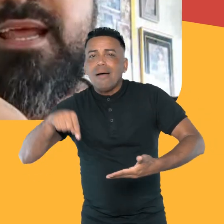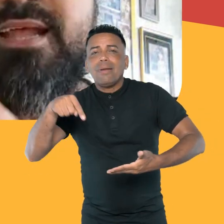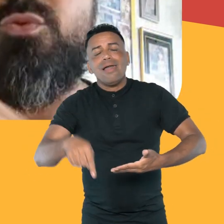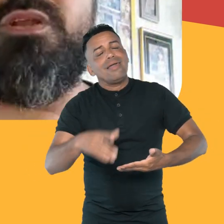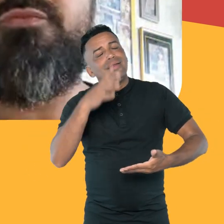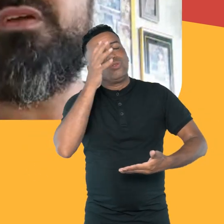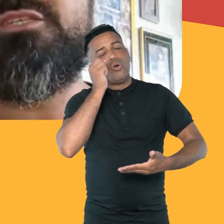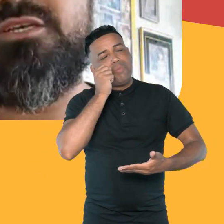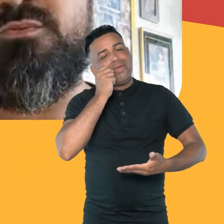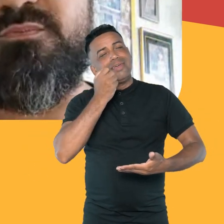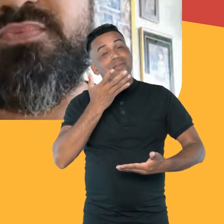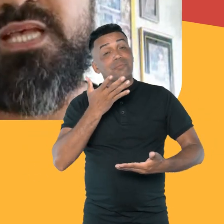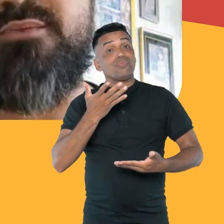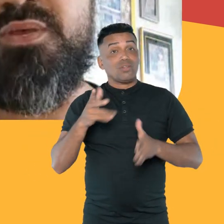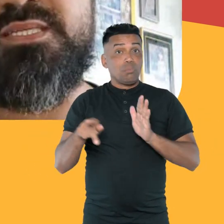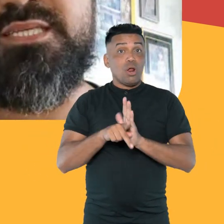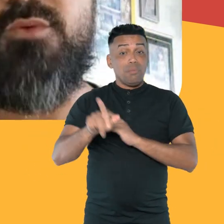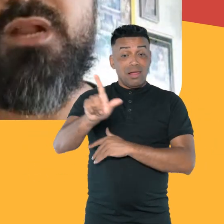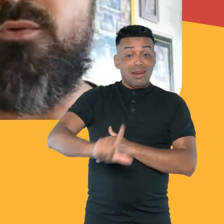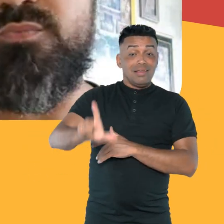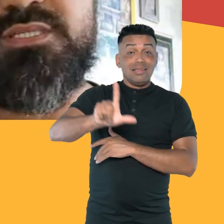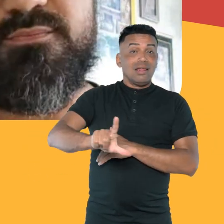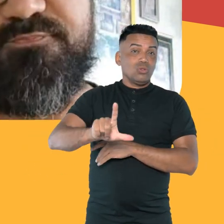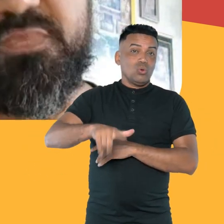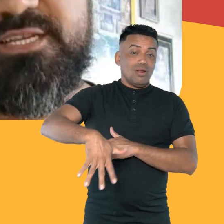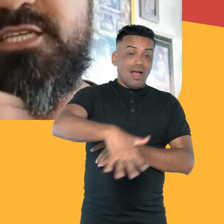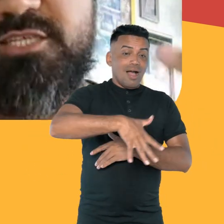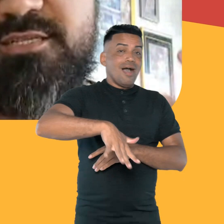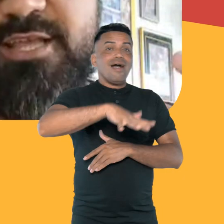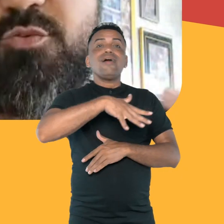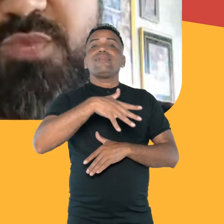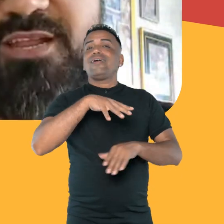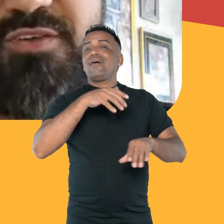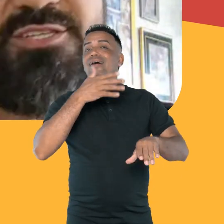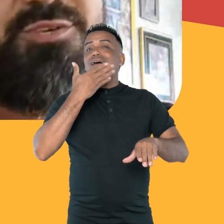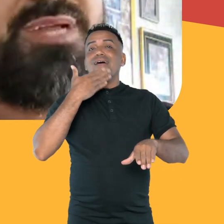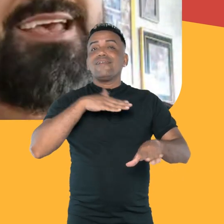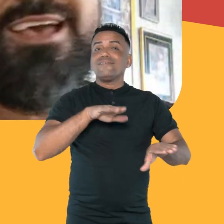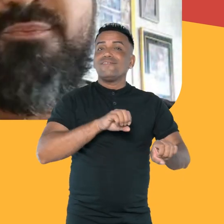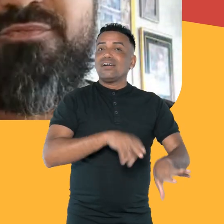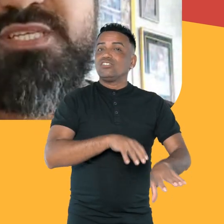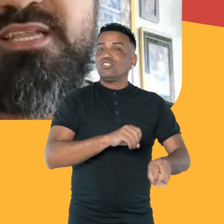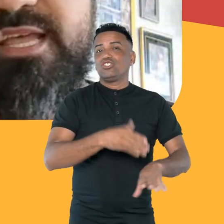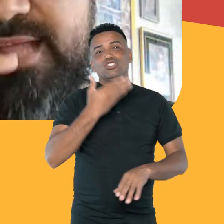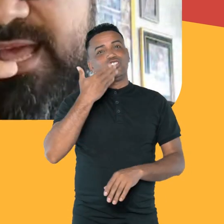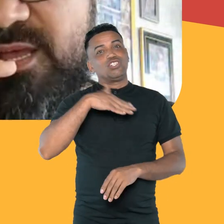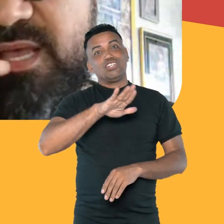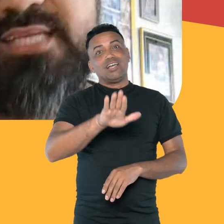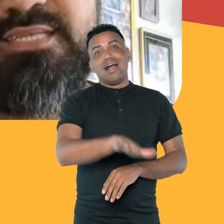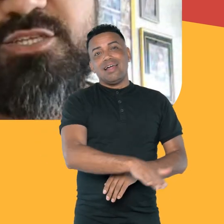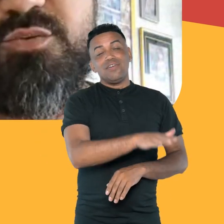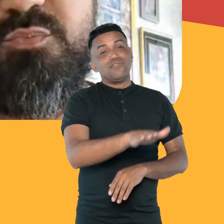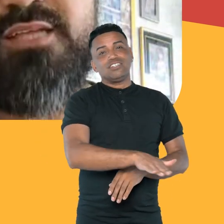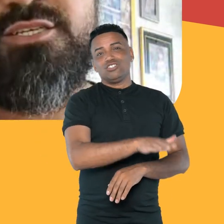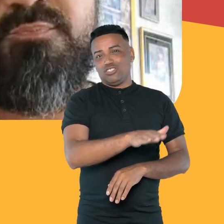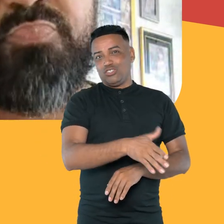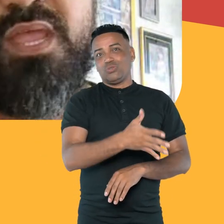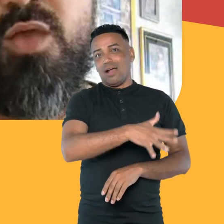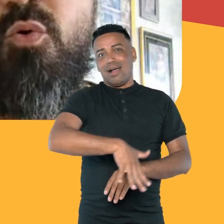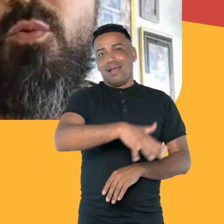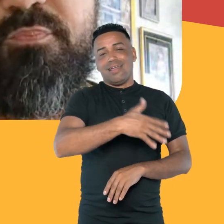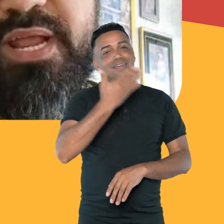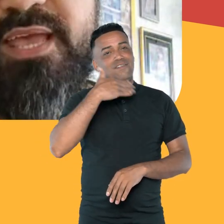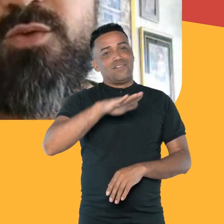E essa literatura infantil, sabe? Se eu não, que a gente denomina infantil, né? Para você ter ideia,